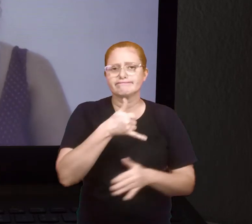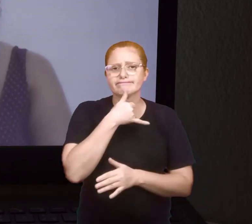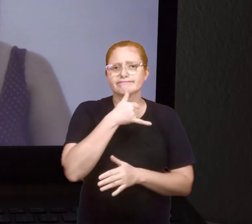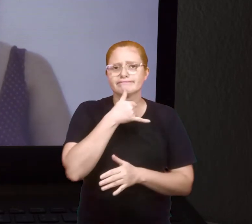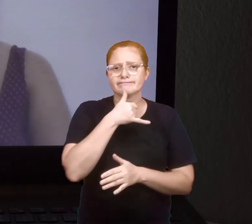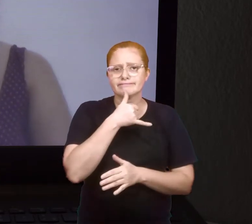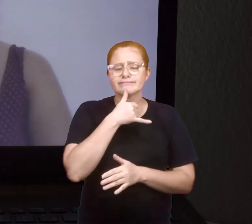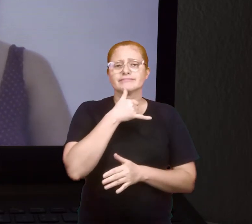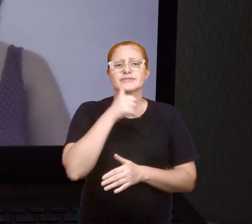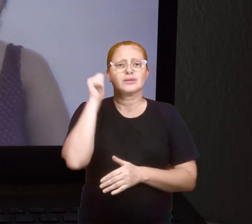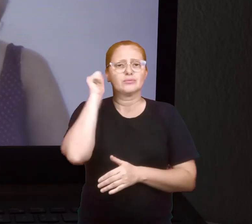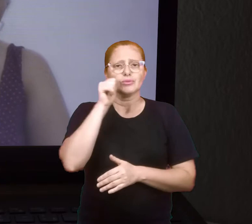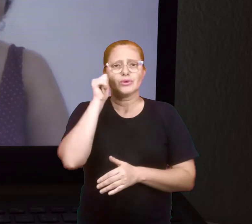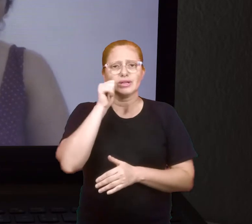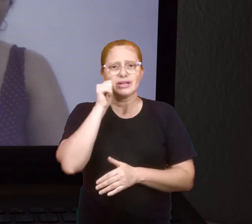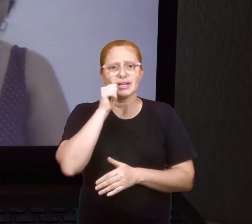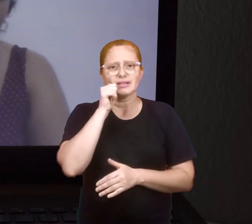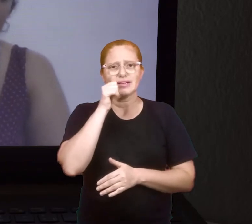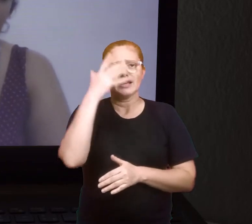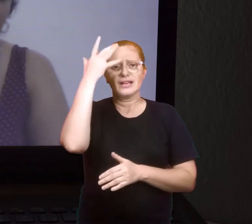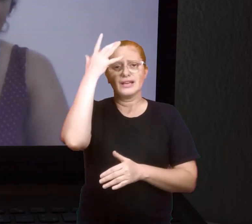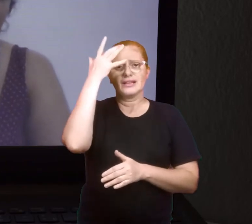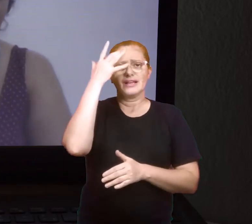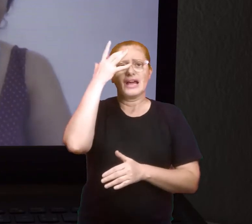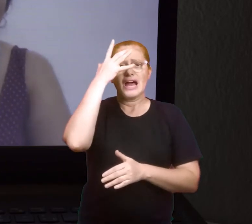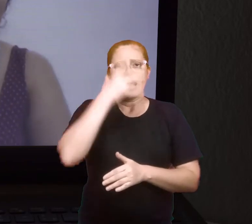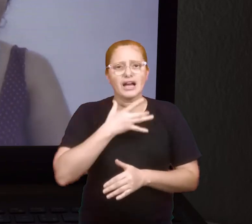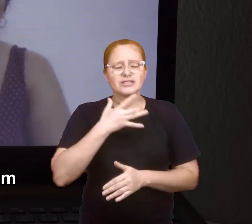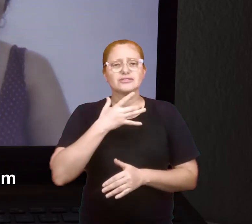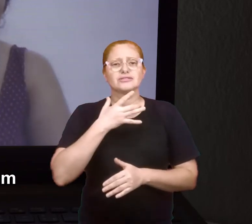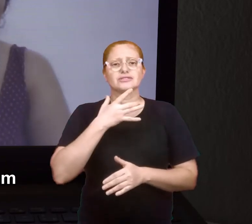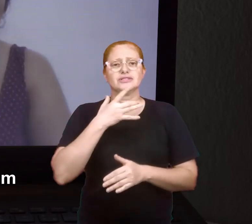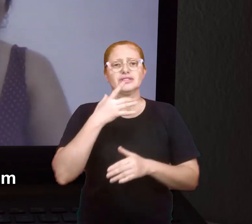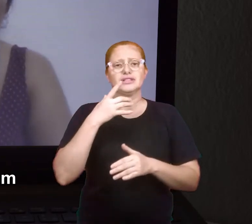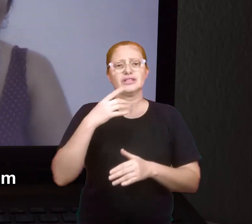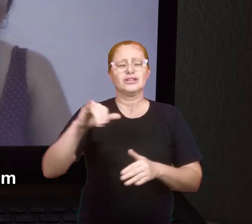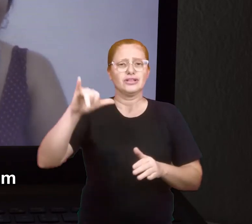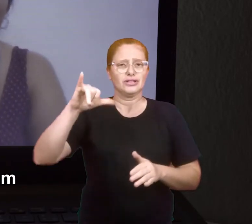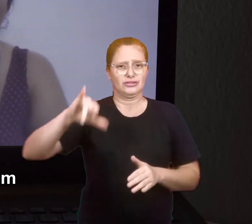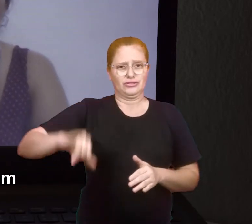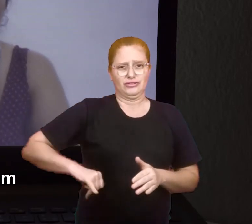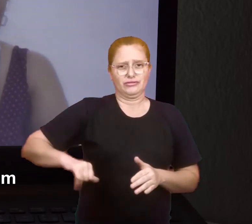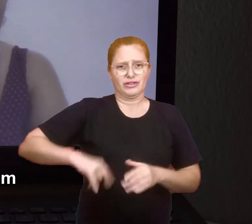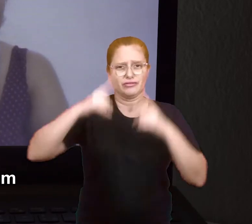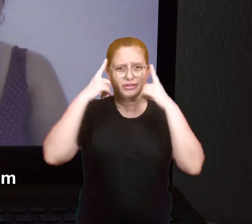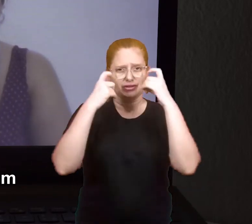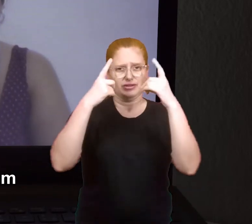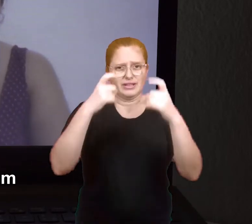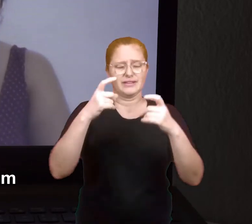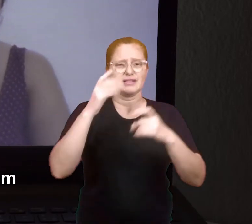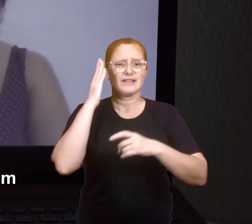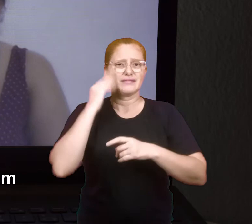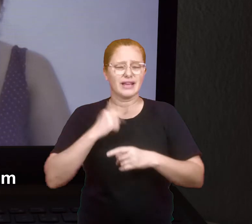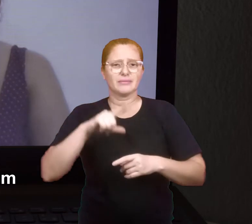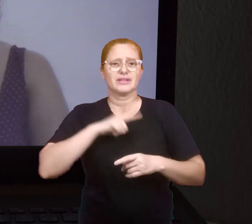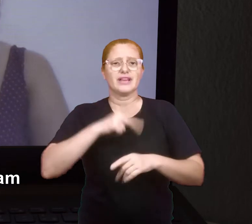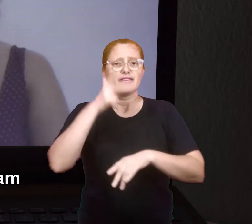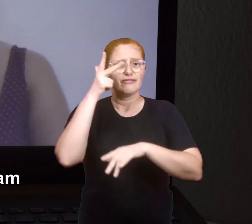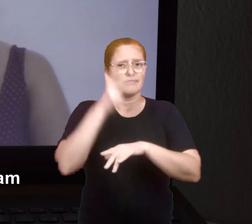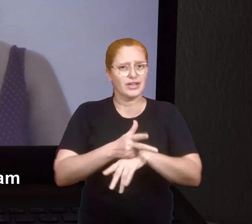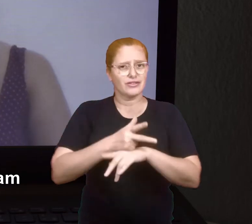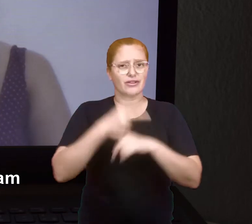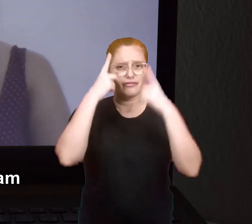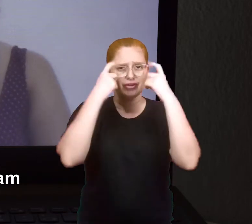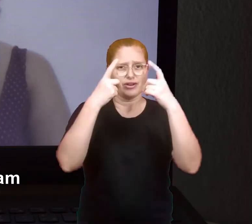muitas mulheres descobrem que sofreram violências assim, ou então descobrem que tem vídeos que vazaram de